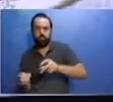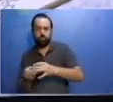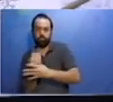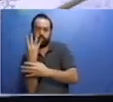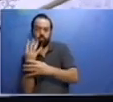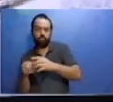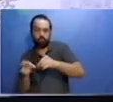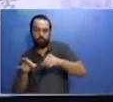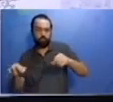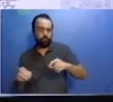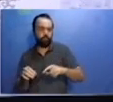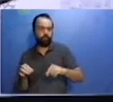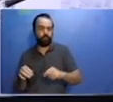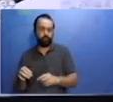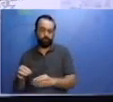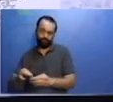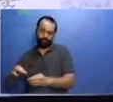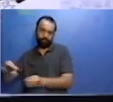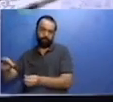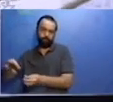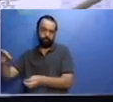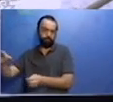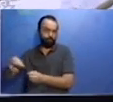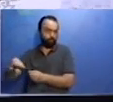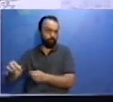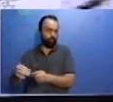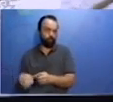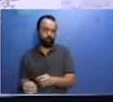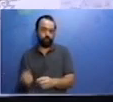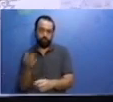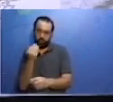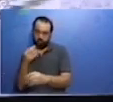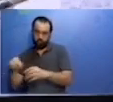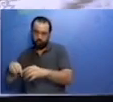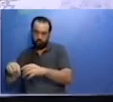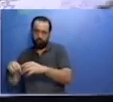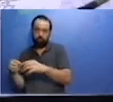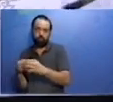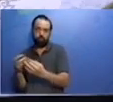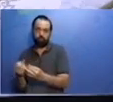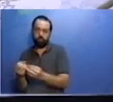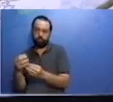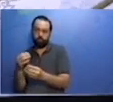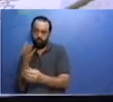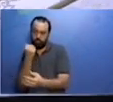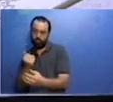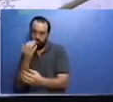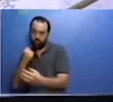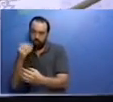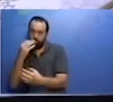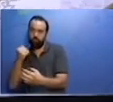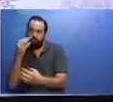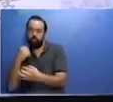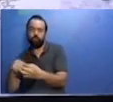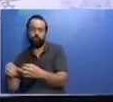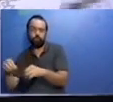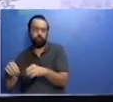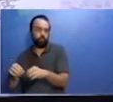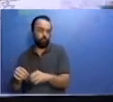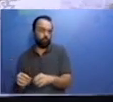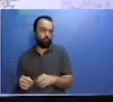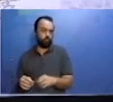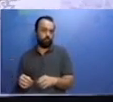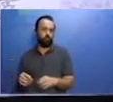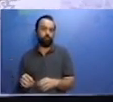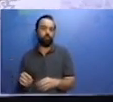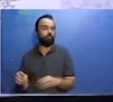se desenvolve. Essa região certamente tem muita matéria orgânica onde esse fungo vai se alimentar disso. Com o tempo, o fungo percebendo